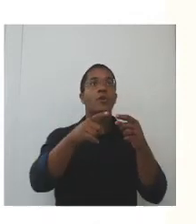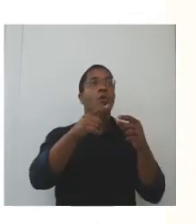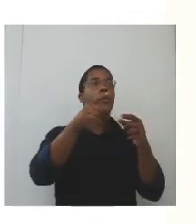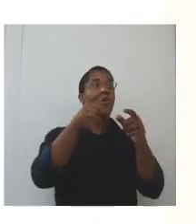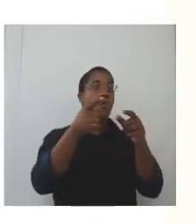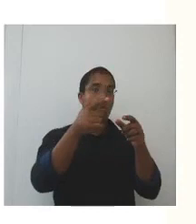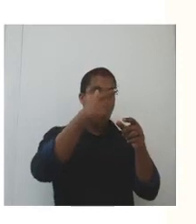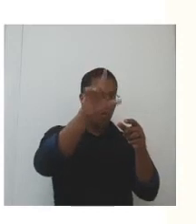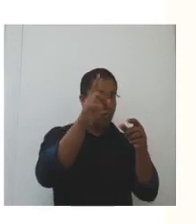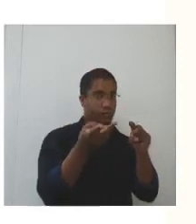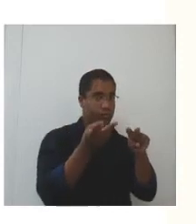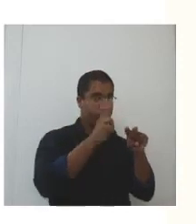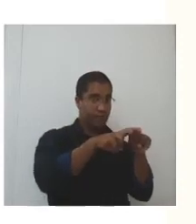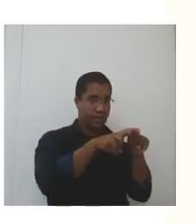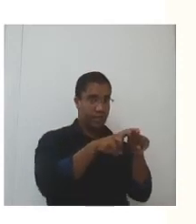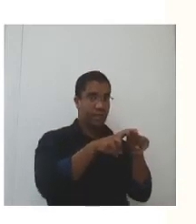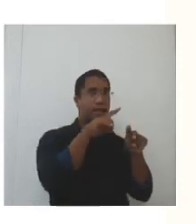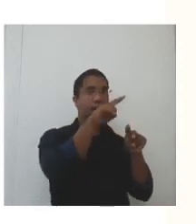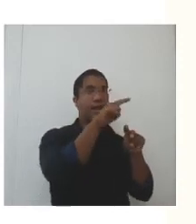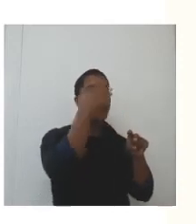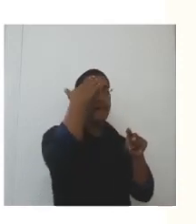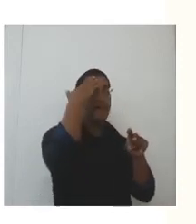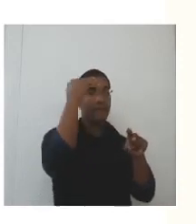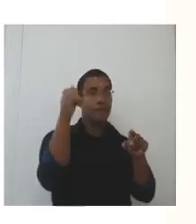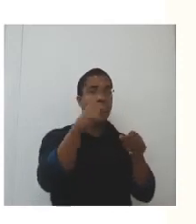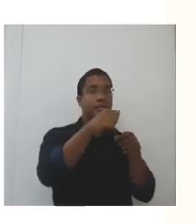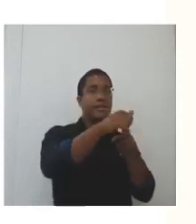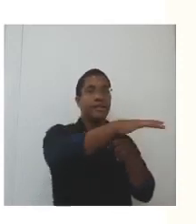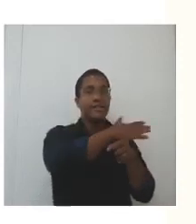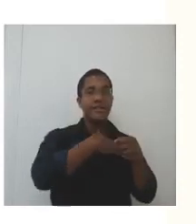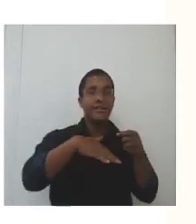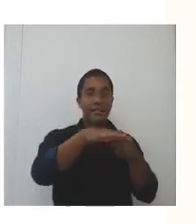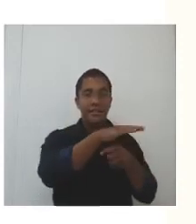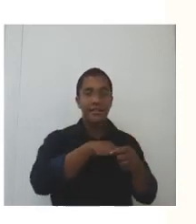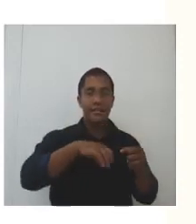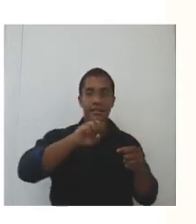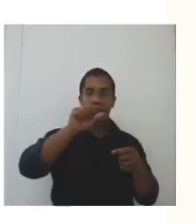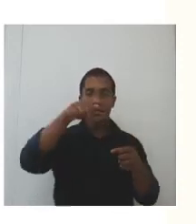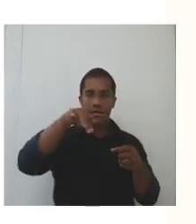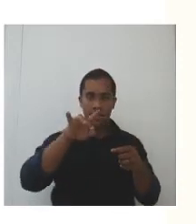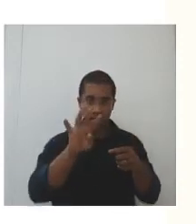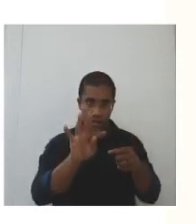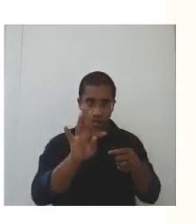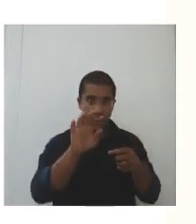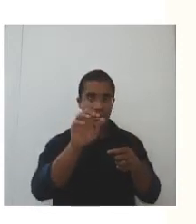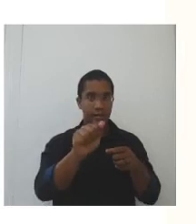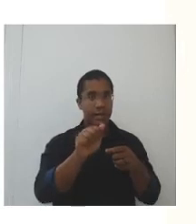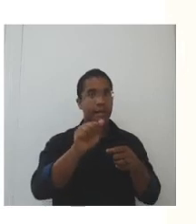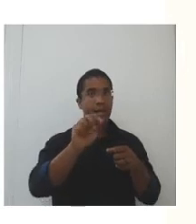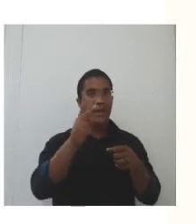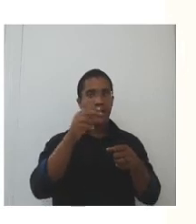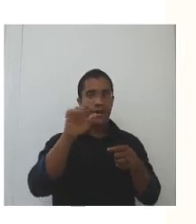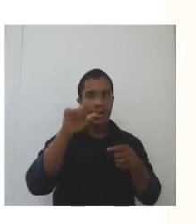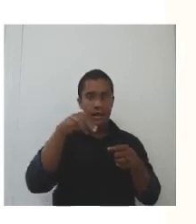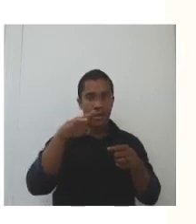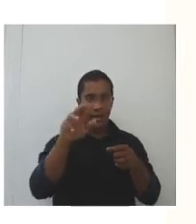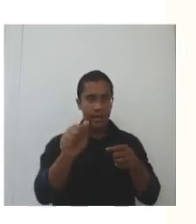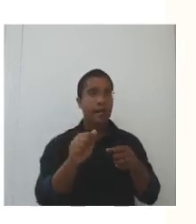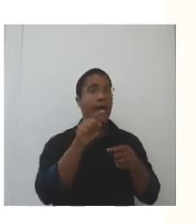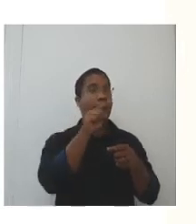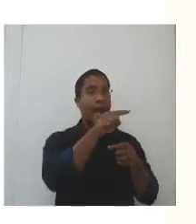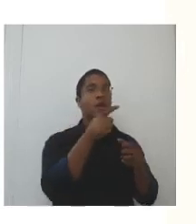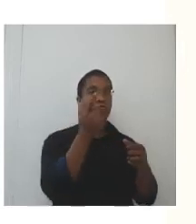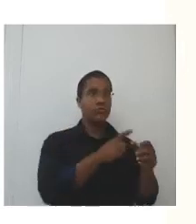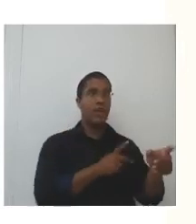segunda prisão, que é a famosa ilha, né, de Santa Helena, e de lá ele não foge mais. E aí o que fez